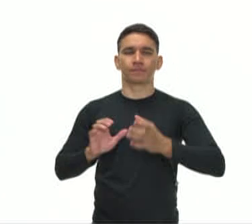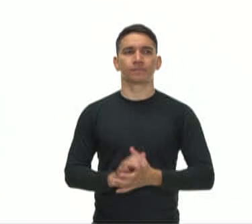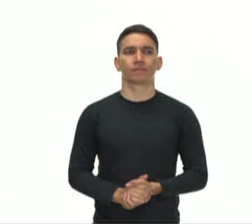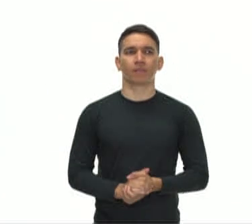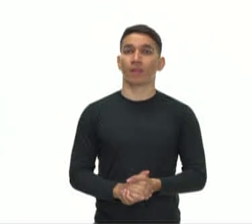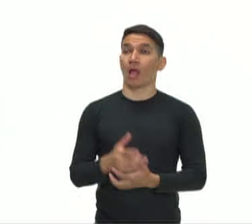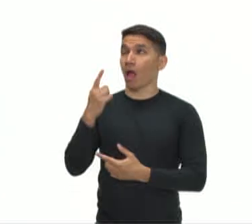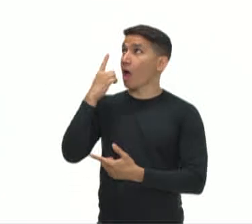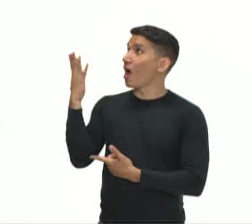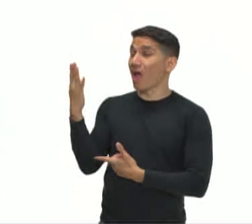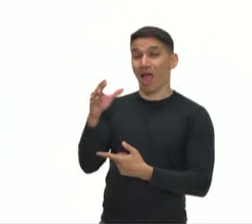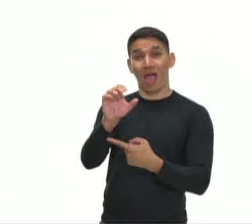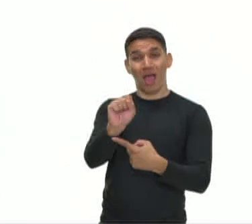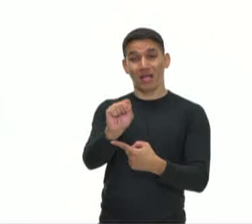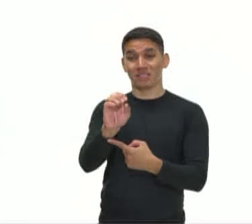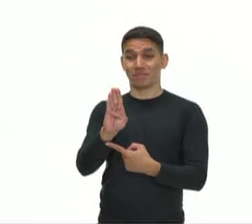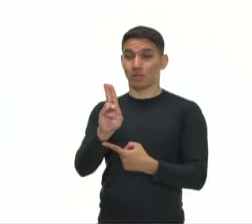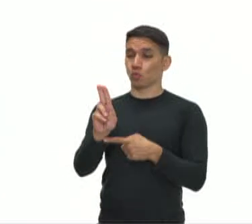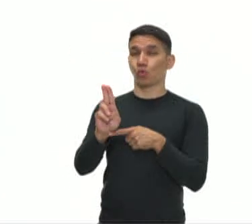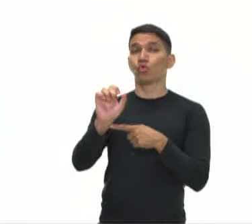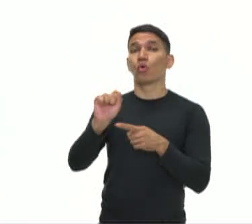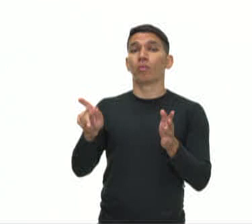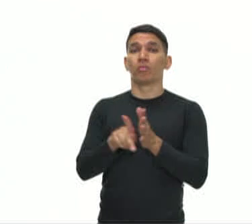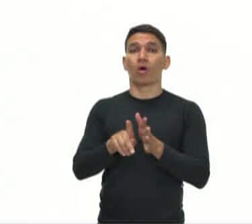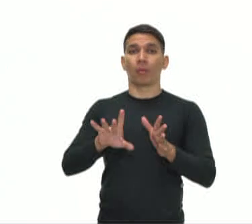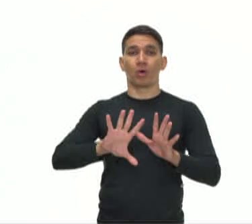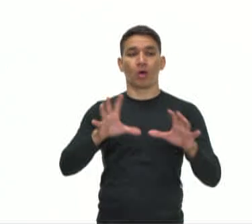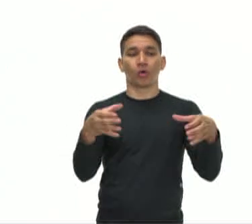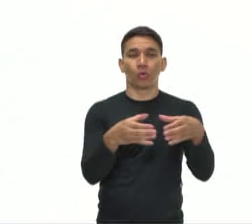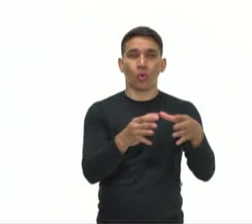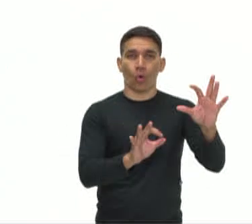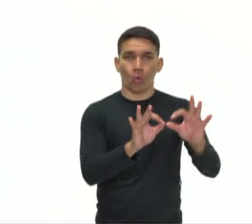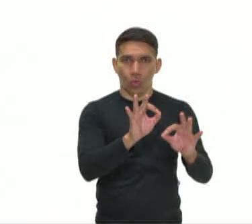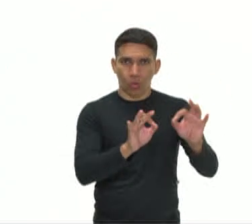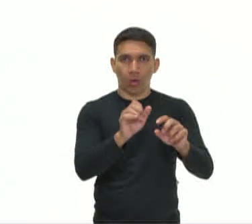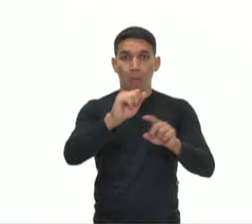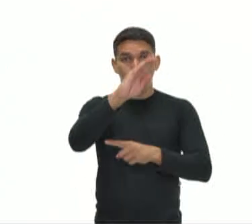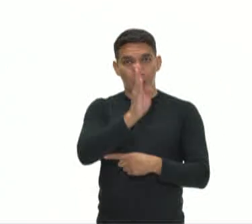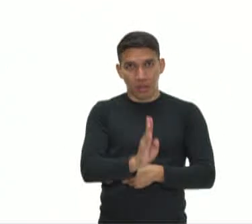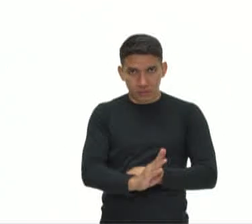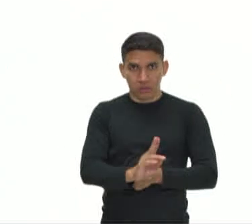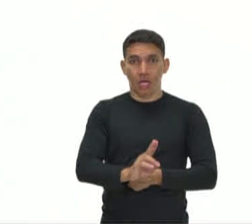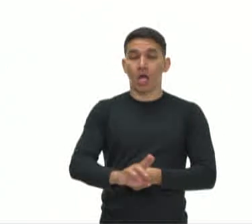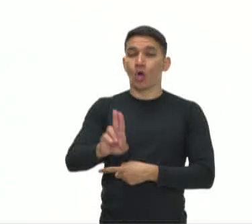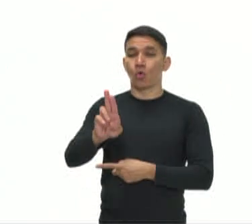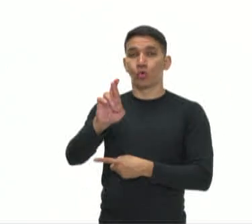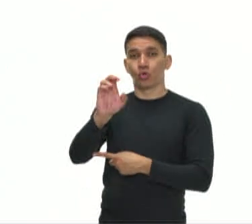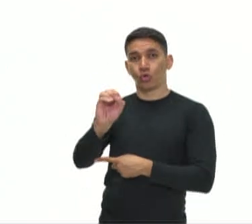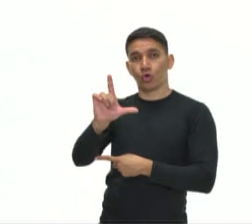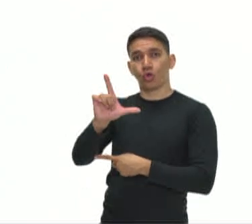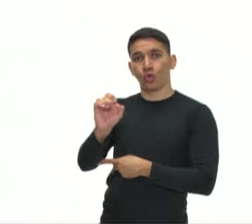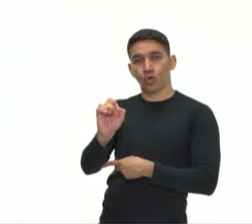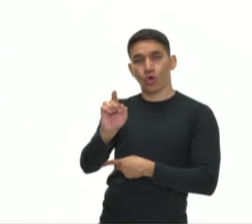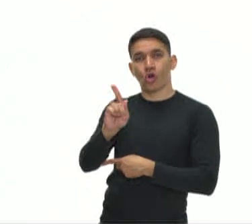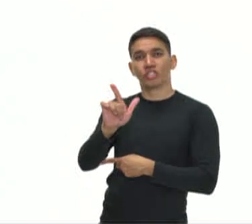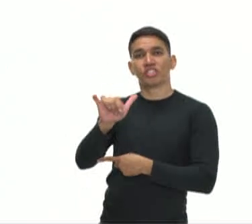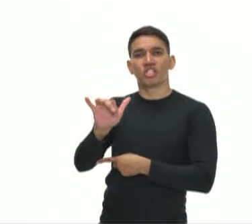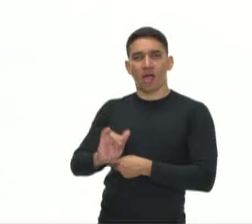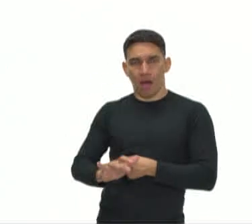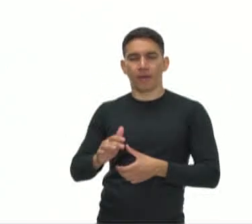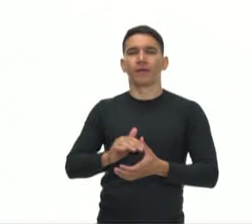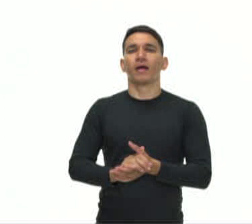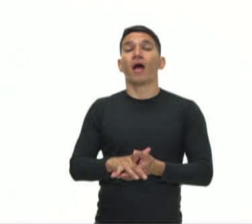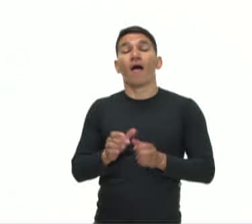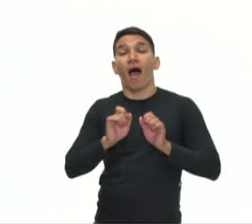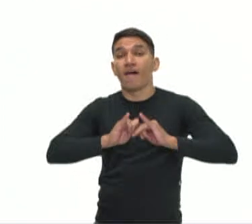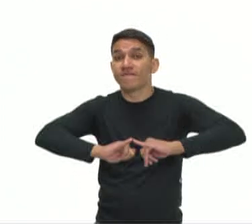Sociedade Brasileira de Urologia, faz nessa semana um alerta à população sobre os riscos e as